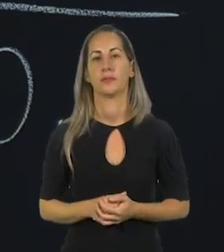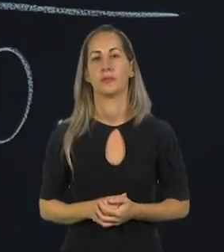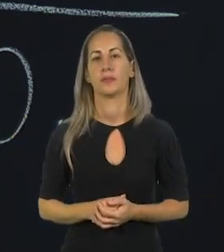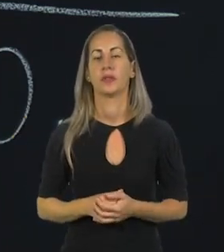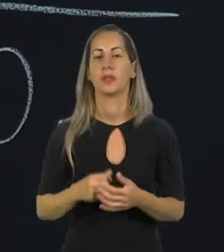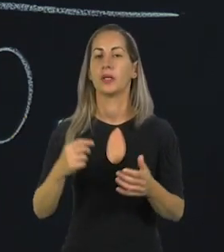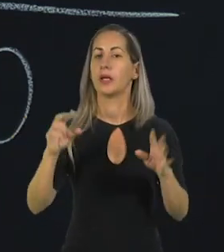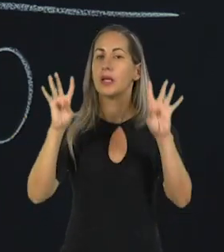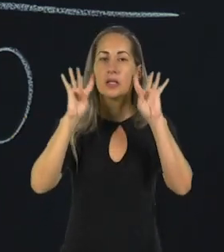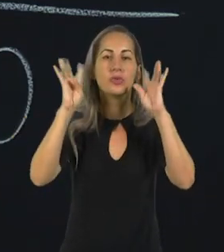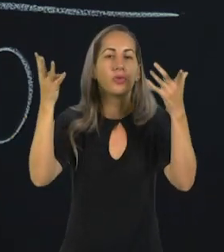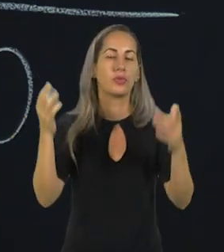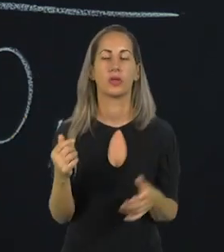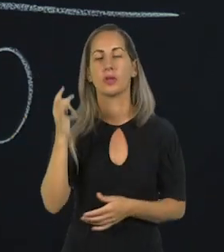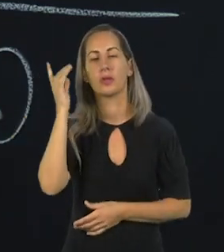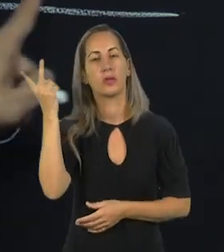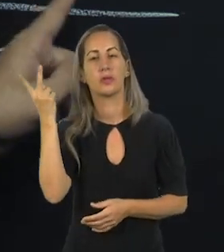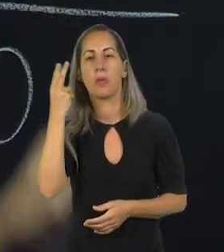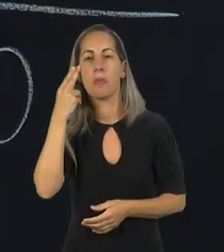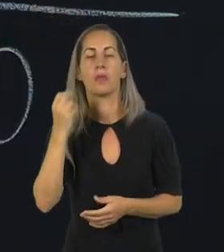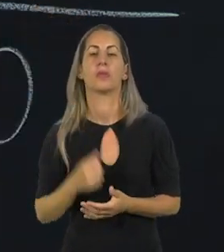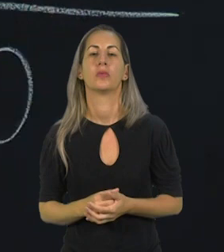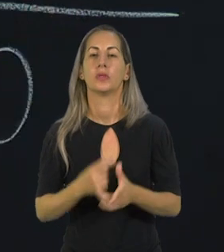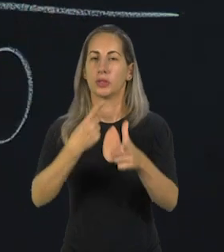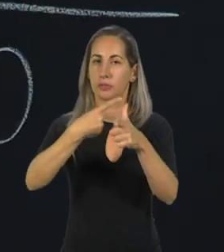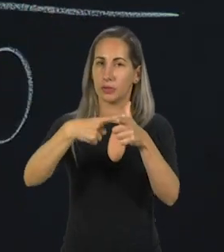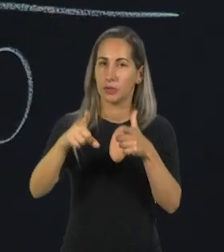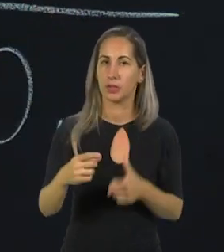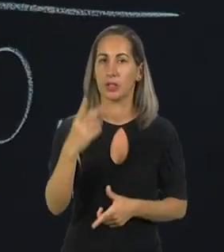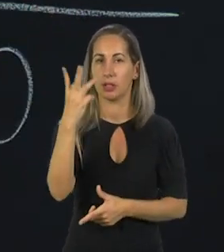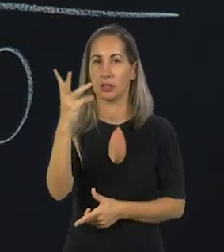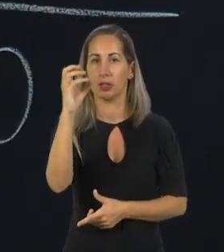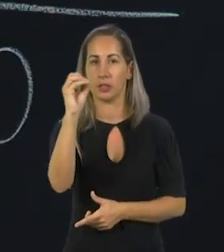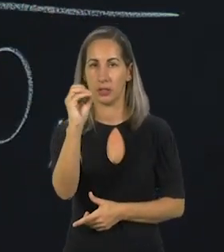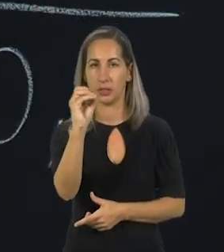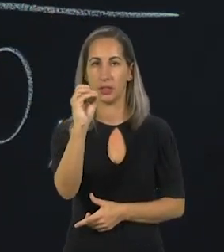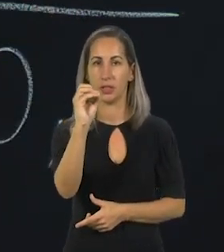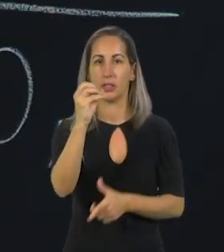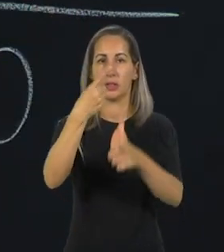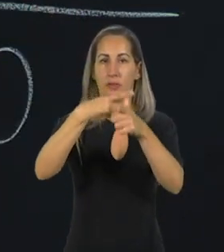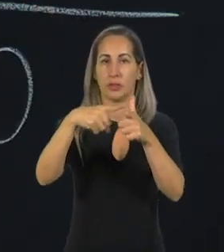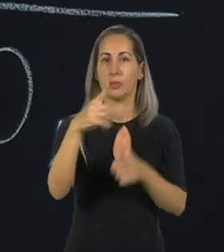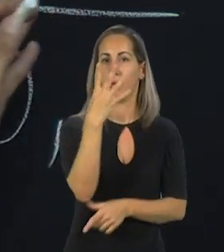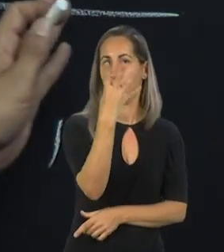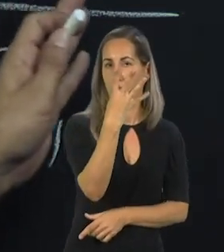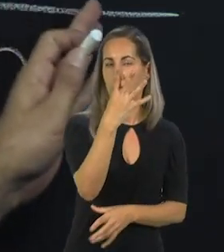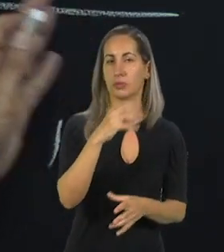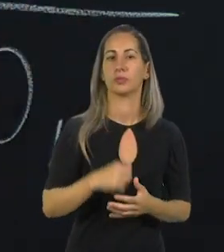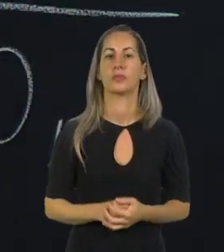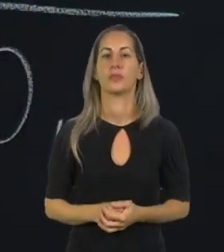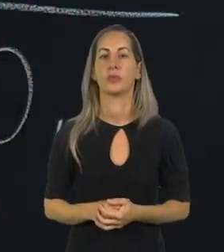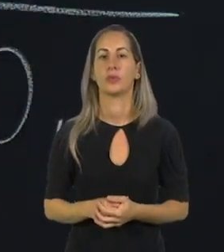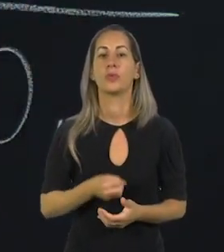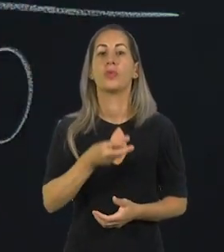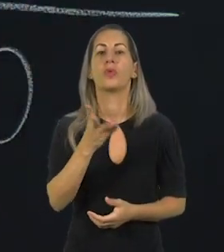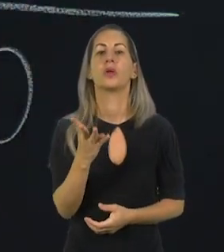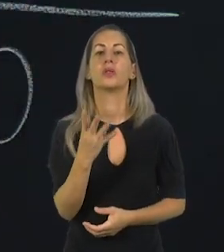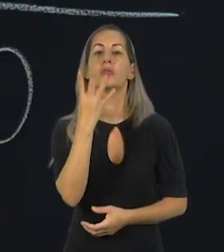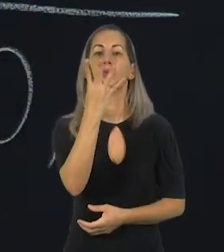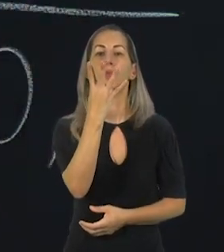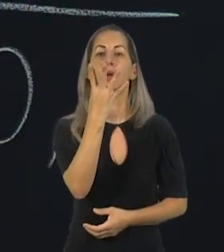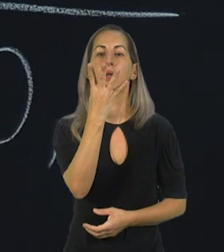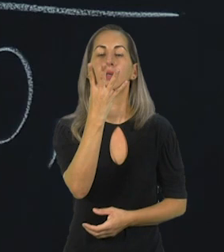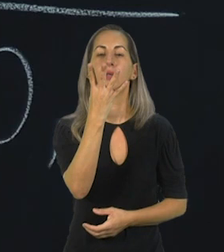vai resolver normalmente a divisão de 30 por 4. Quantas vezes o 4 cabe